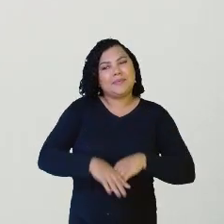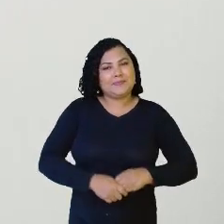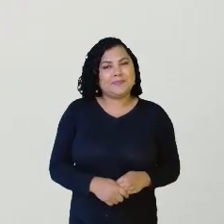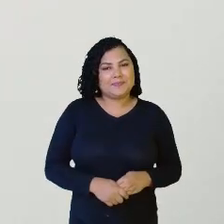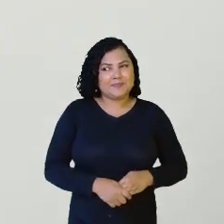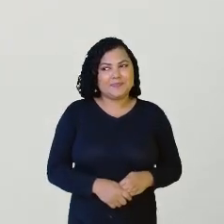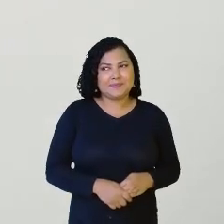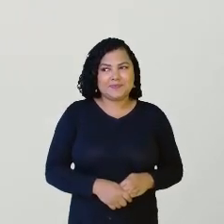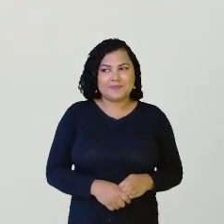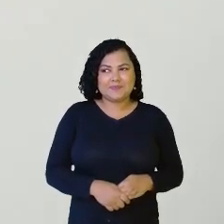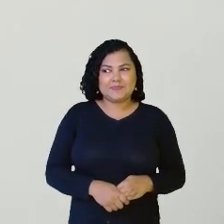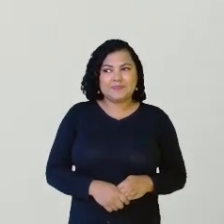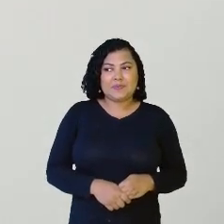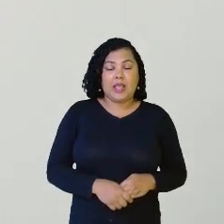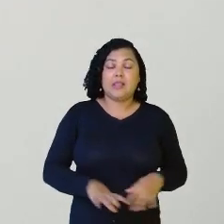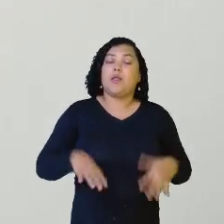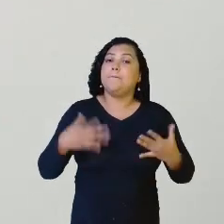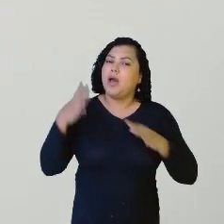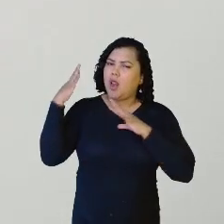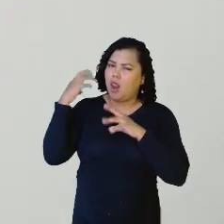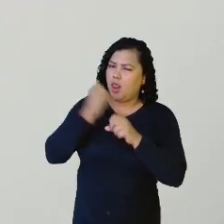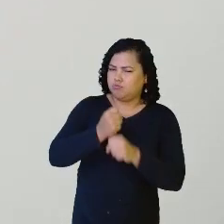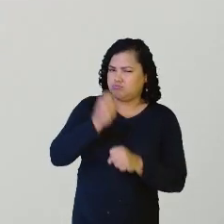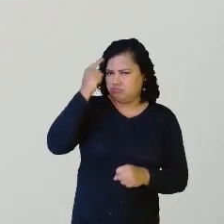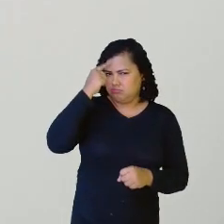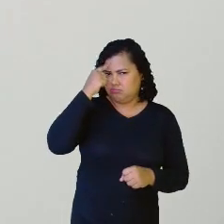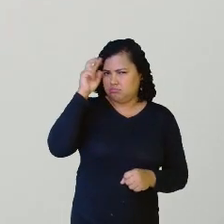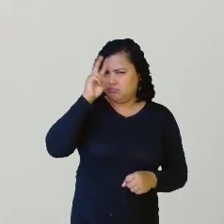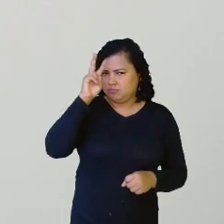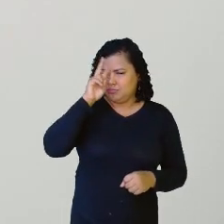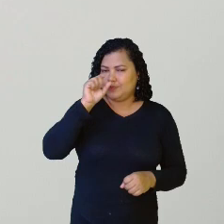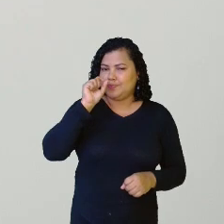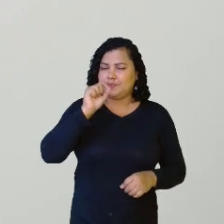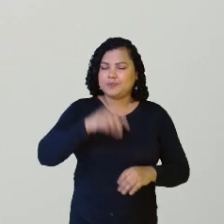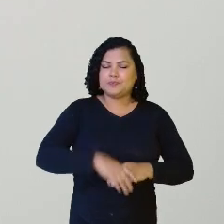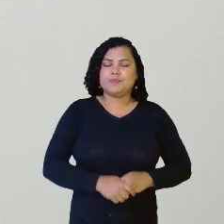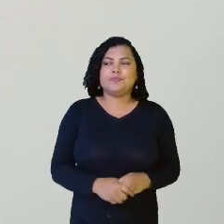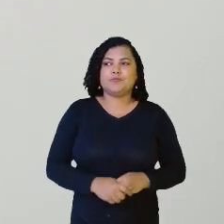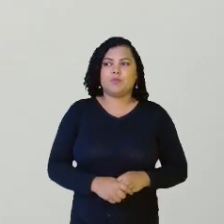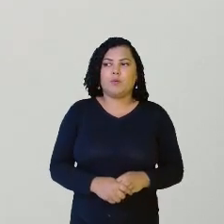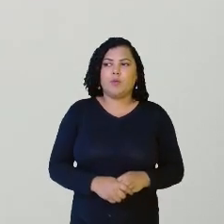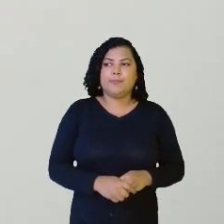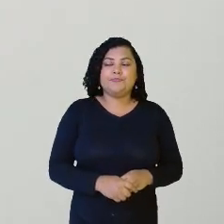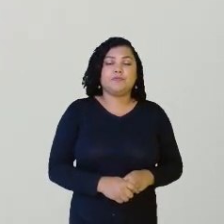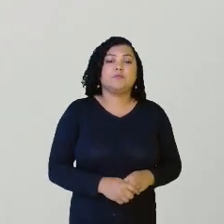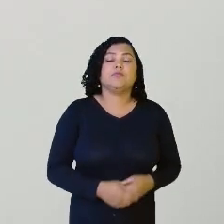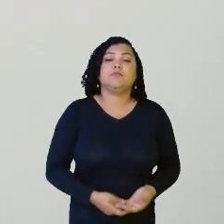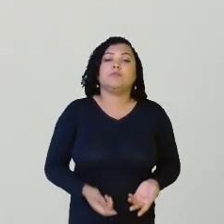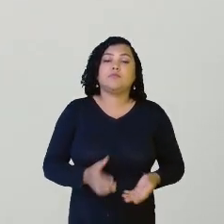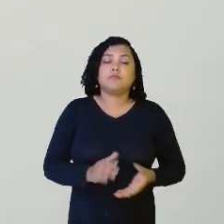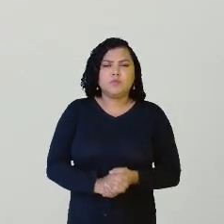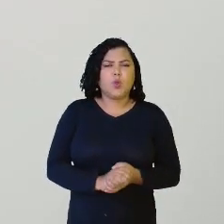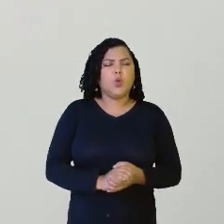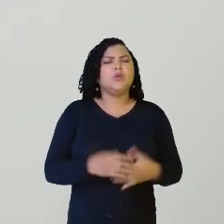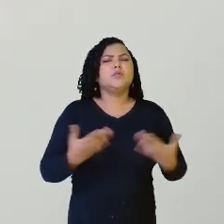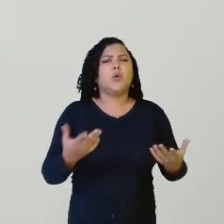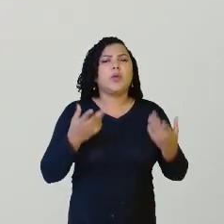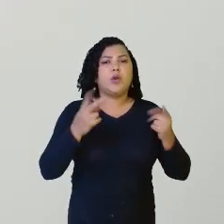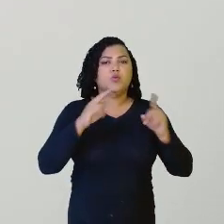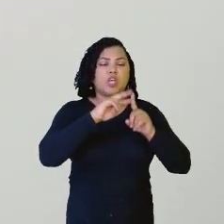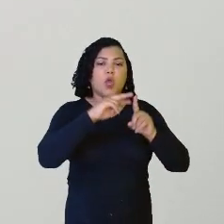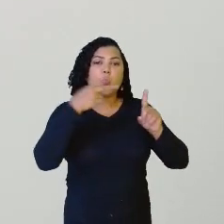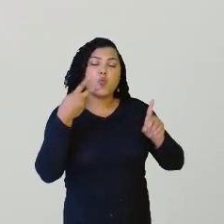descontração. Então, para relembrar, né, vamos relembrar o que são os meios de comunicação? Eles constituem ferramentas ou veículos